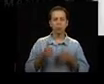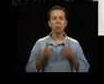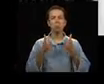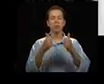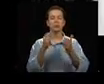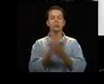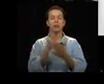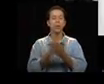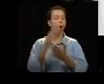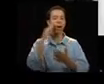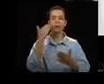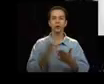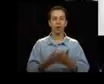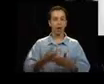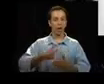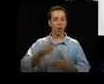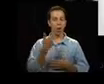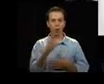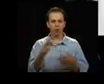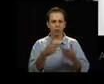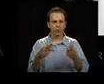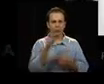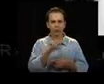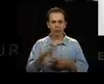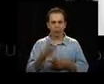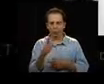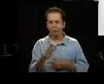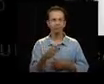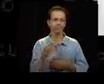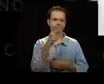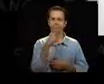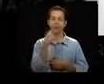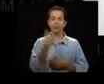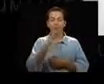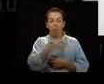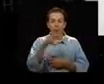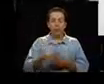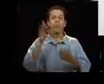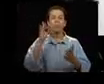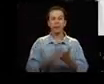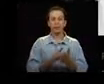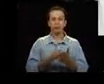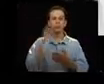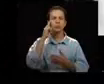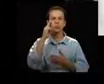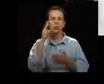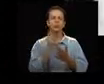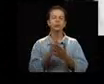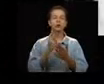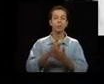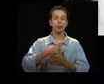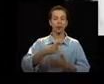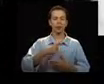grande educadora e que inclusive não acreditava que eu fosse outra coisa que não educador mesmo. Quer dizer, eu me lembro de